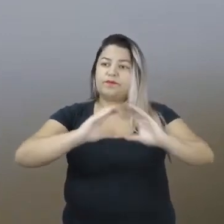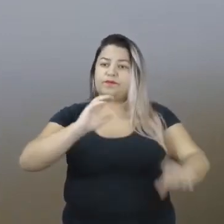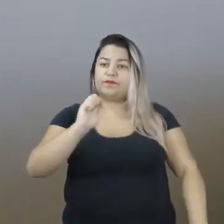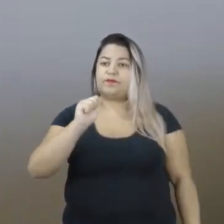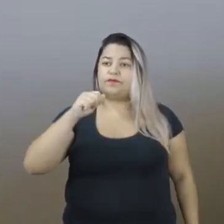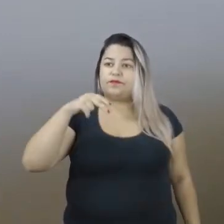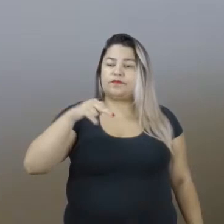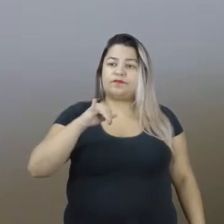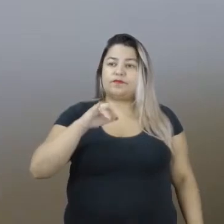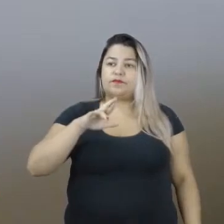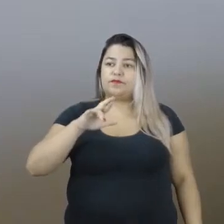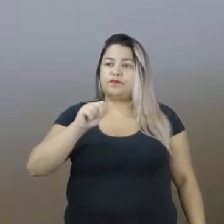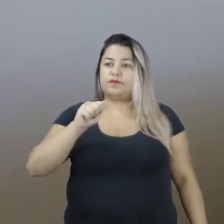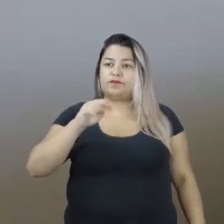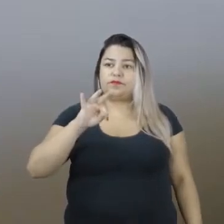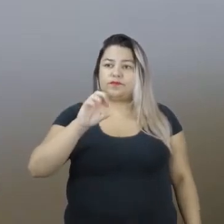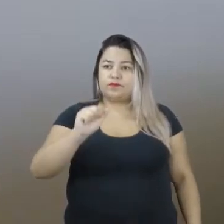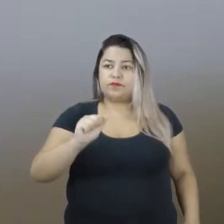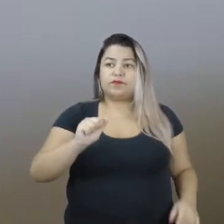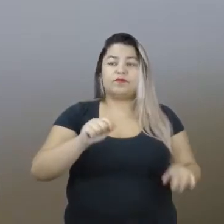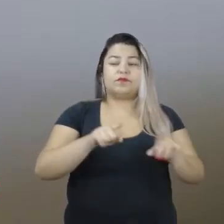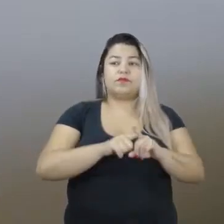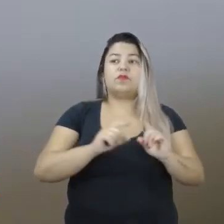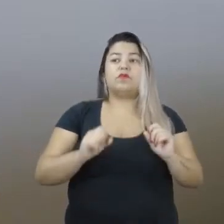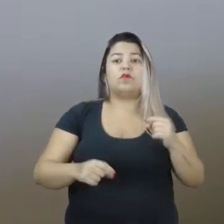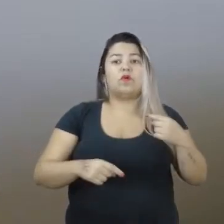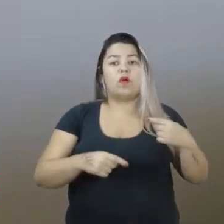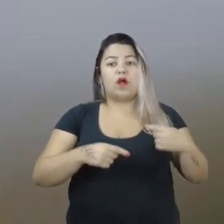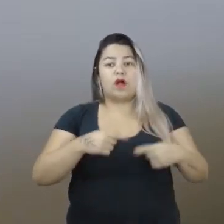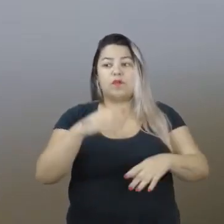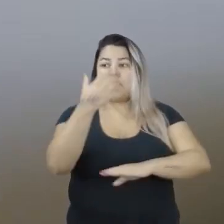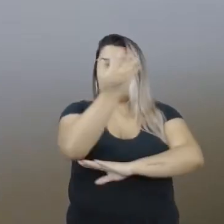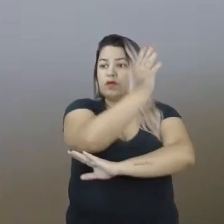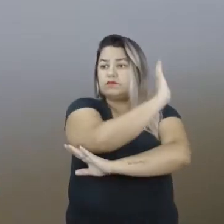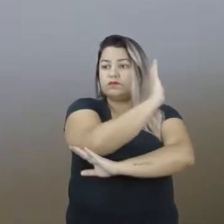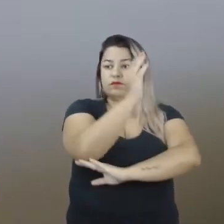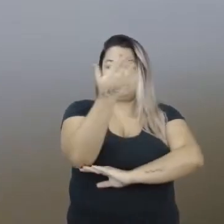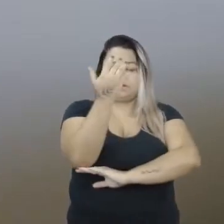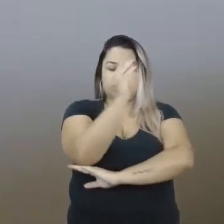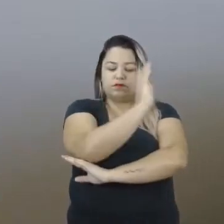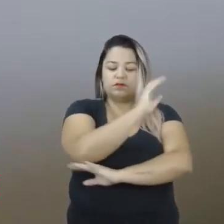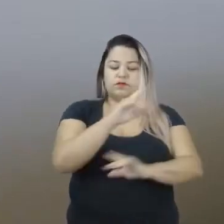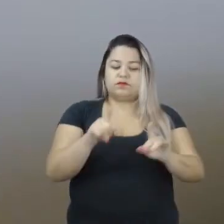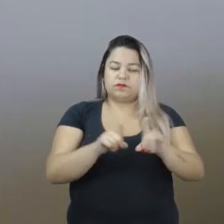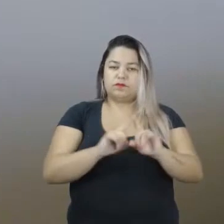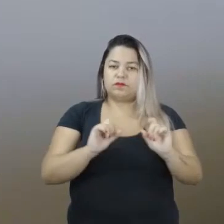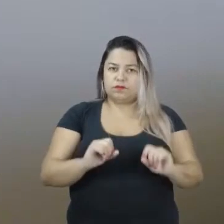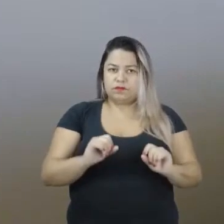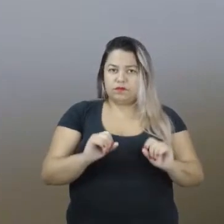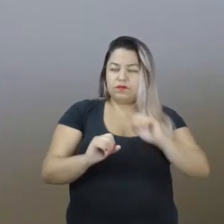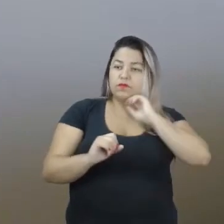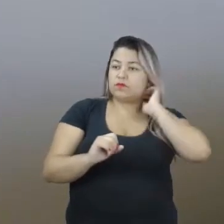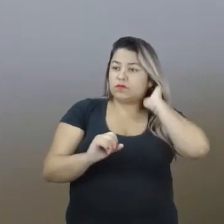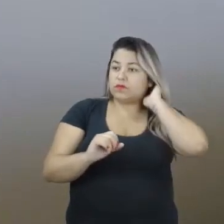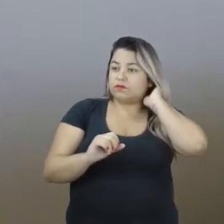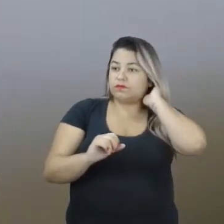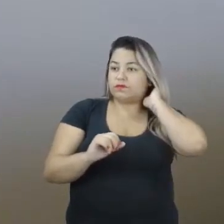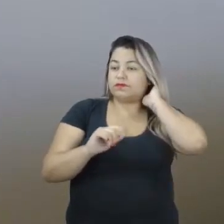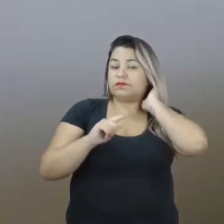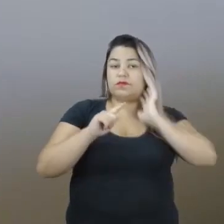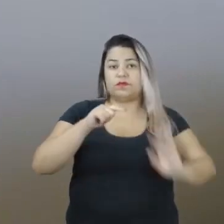Antirracista, Política Nacional de Gestão Territorial e Ambiental Quilombola. Tombamento constitucional de